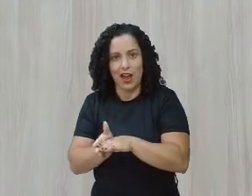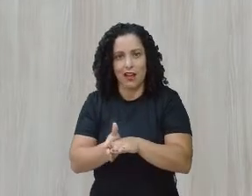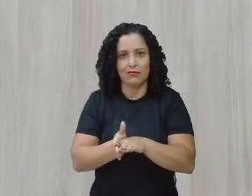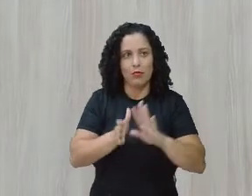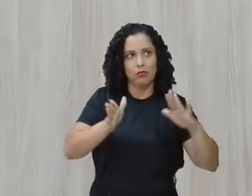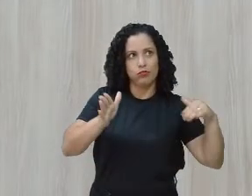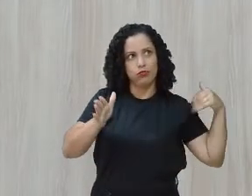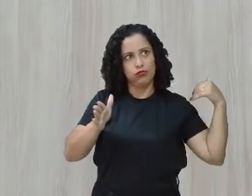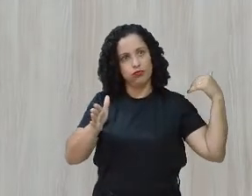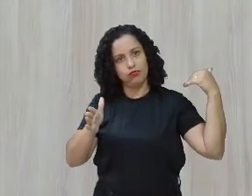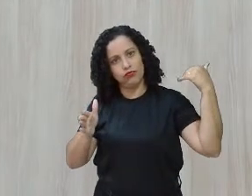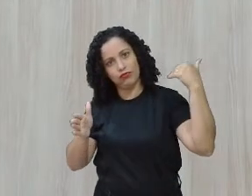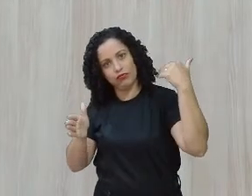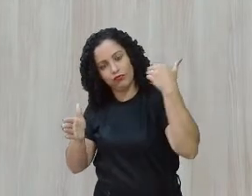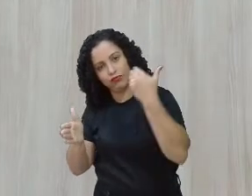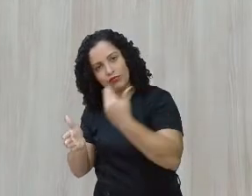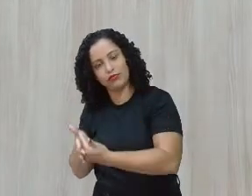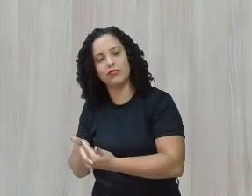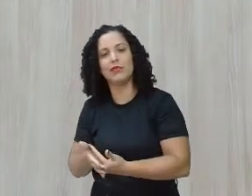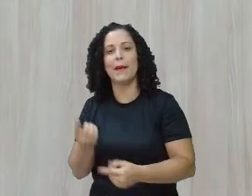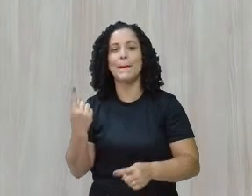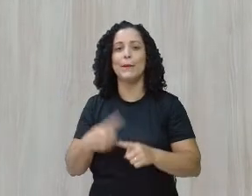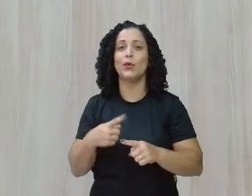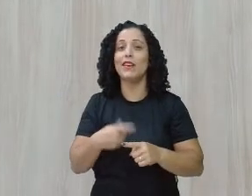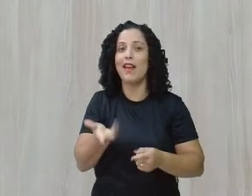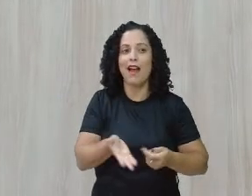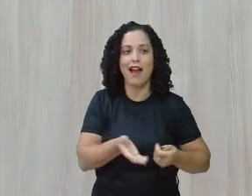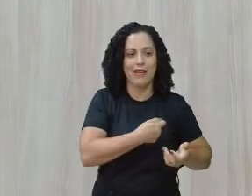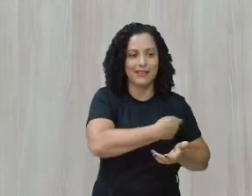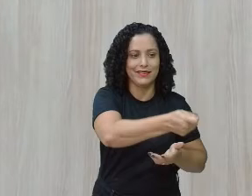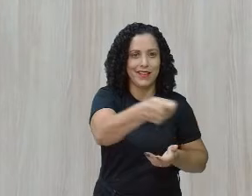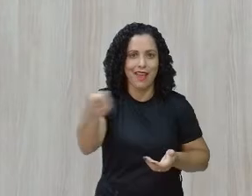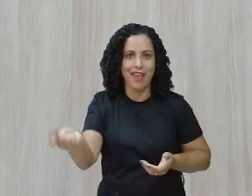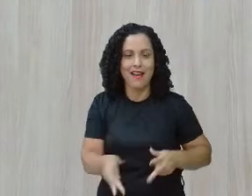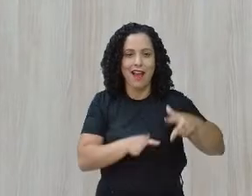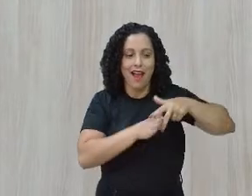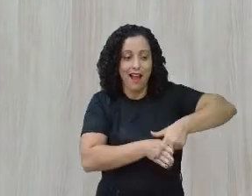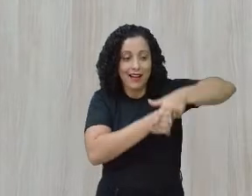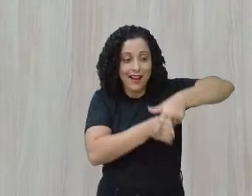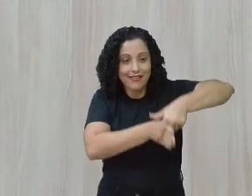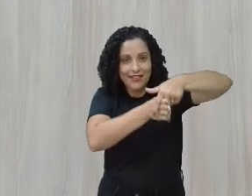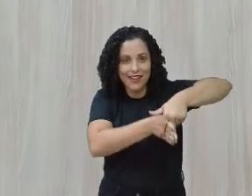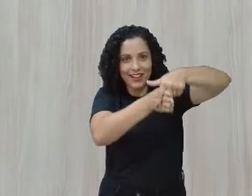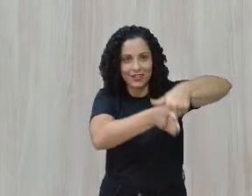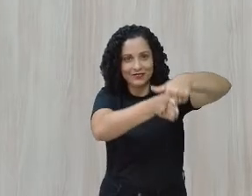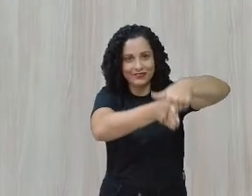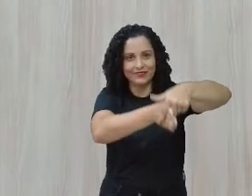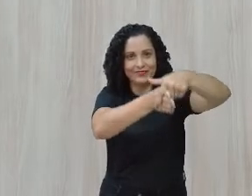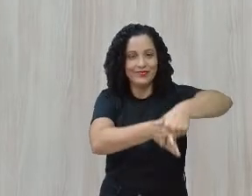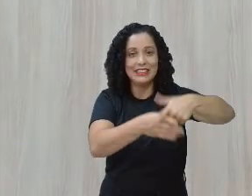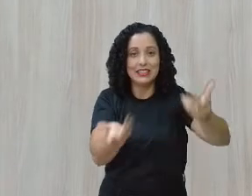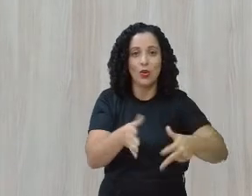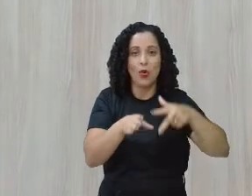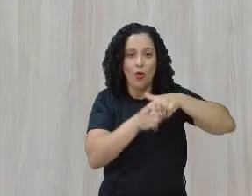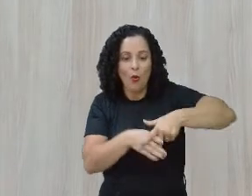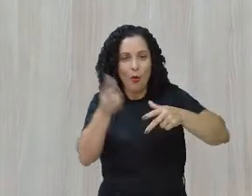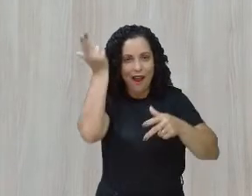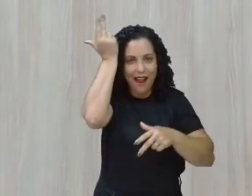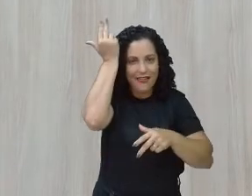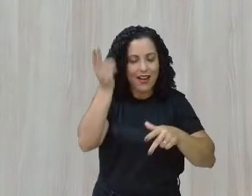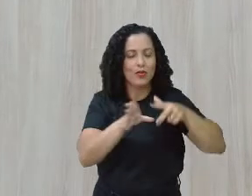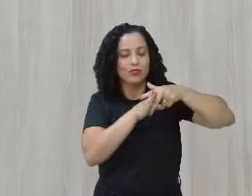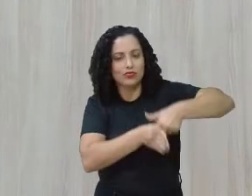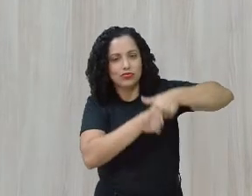tempo, porque a entrega era feita a cavalo. Então, se o cavalo cansava, se o mensageiro cansava, precisava parar